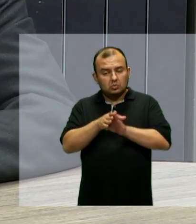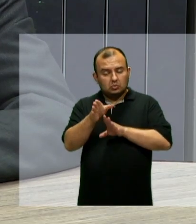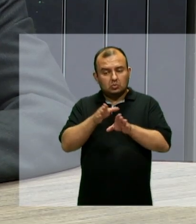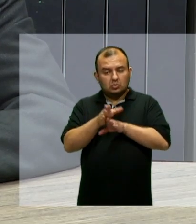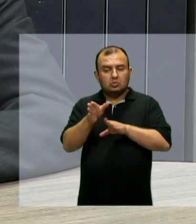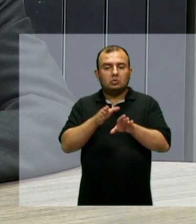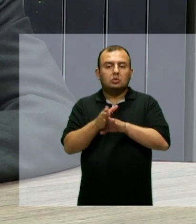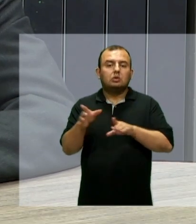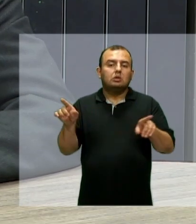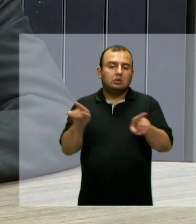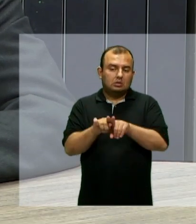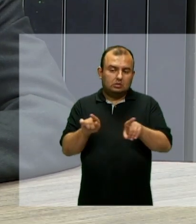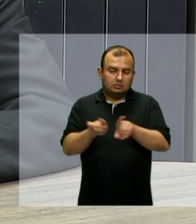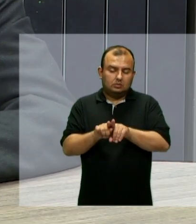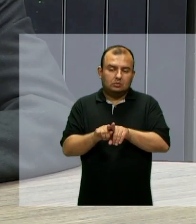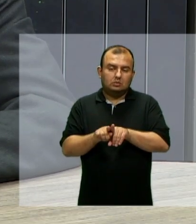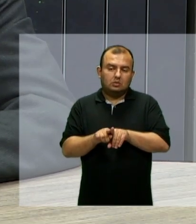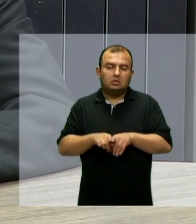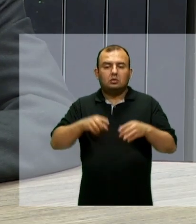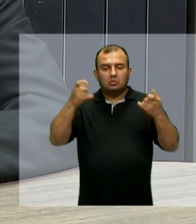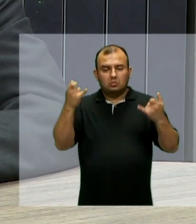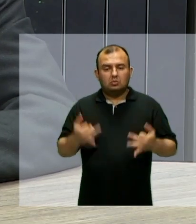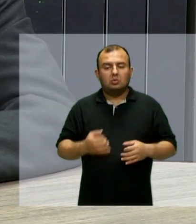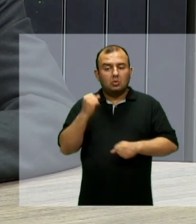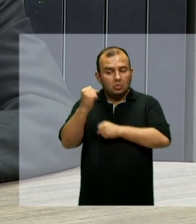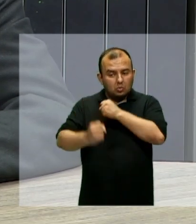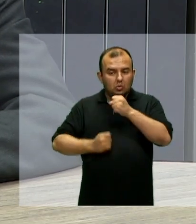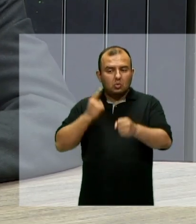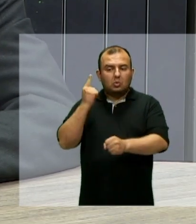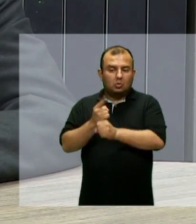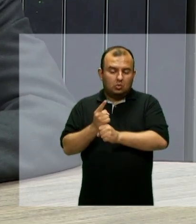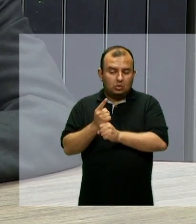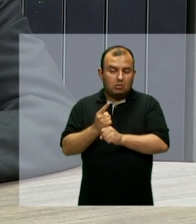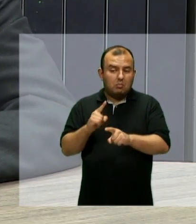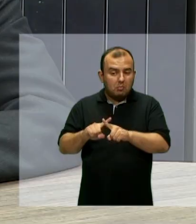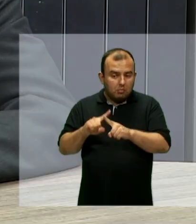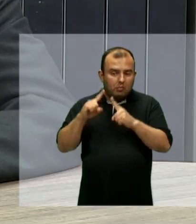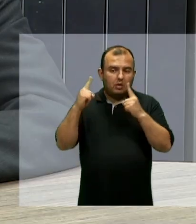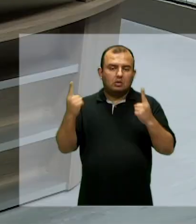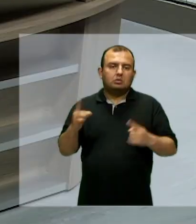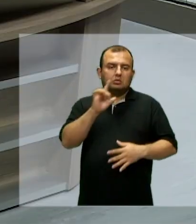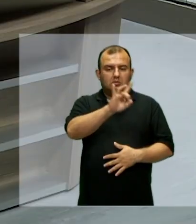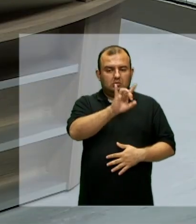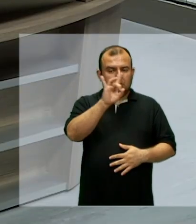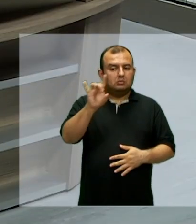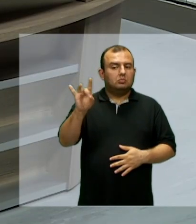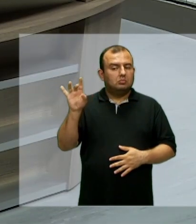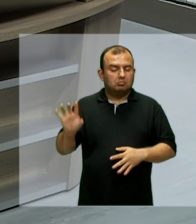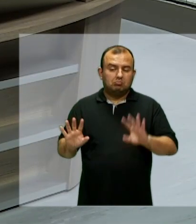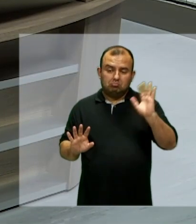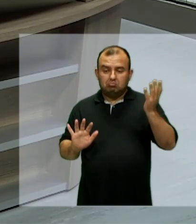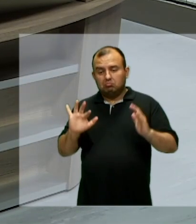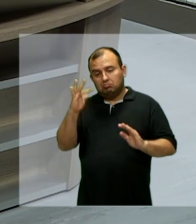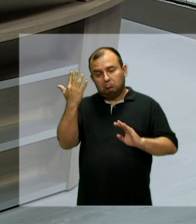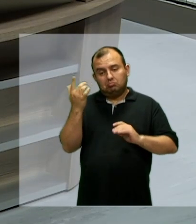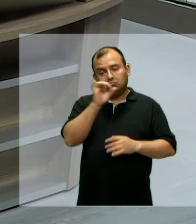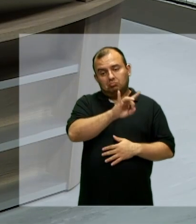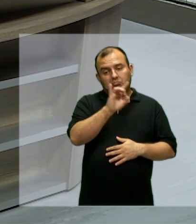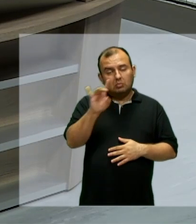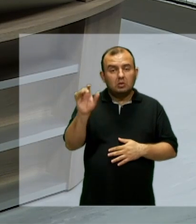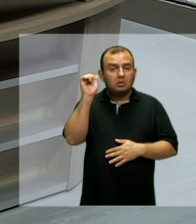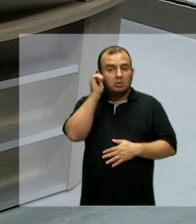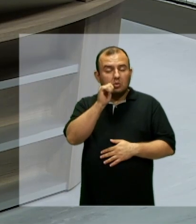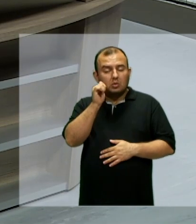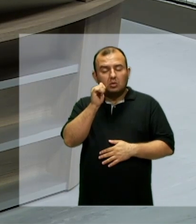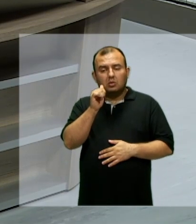orientado a repetir o exame em um ano. Mas cada caso é um caso. Então, a gente, às vezes, tem que ver a mamografia,